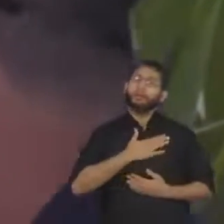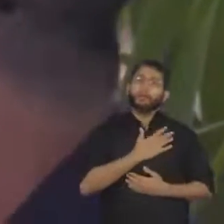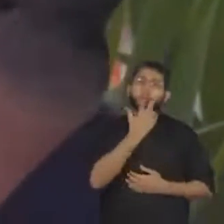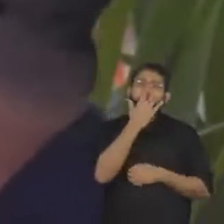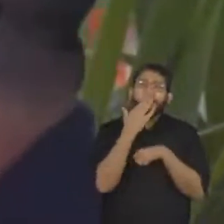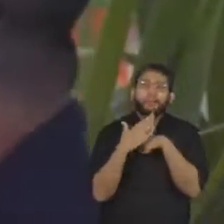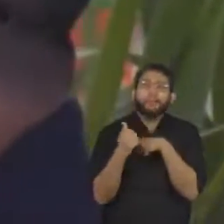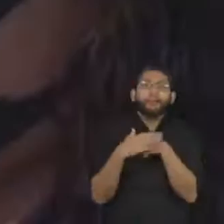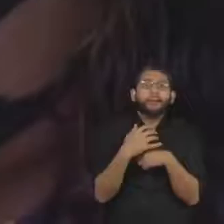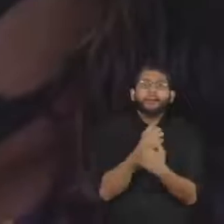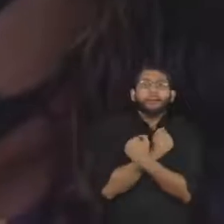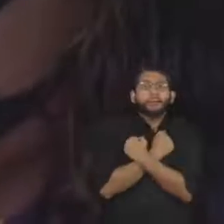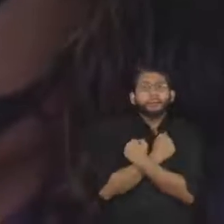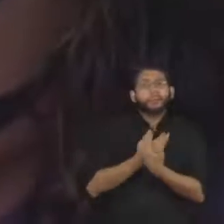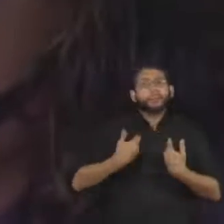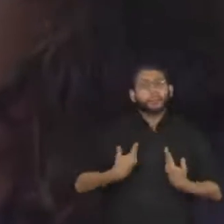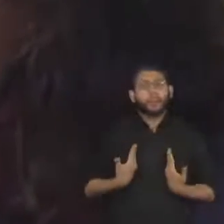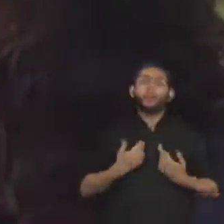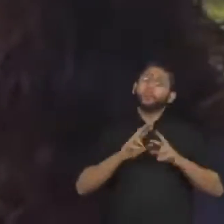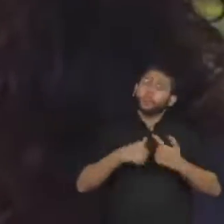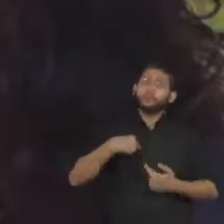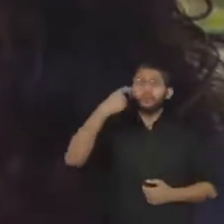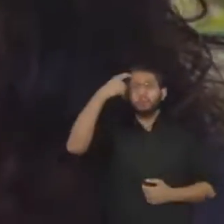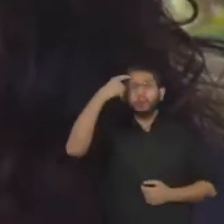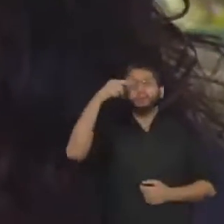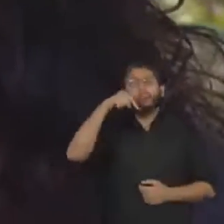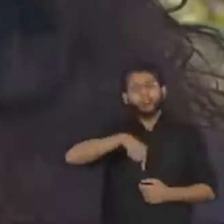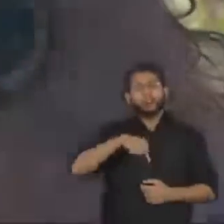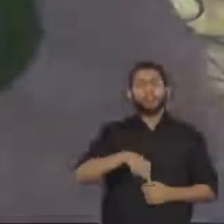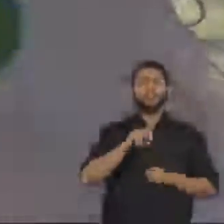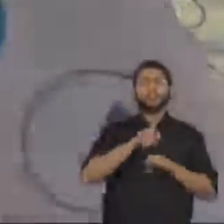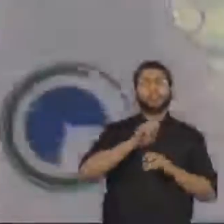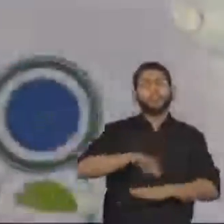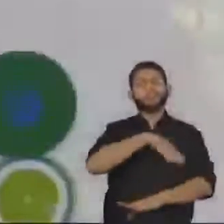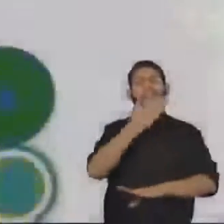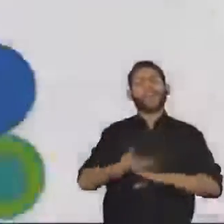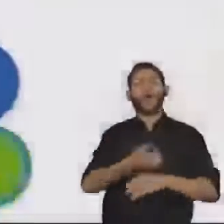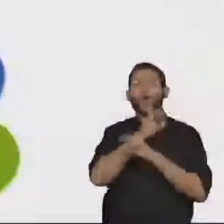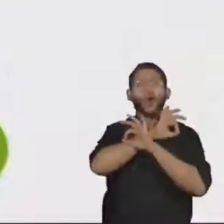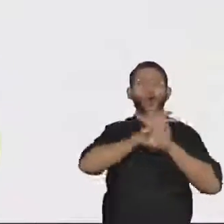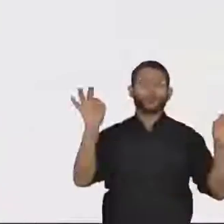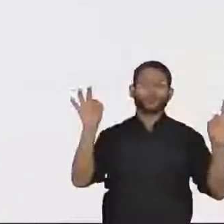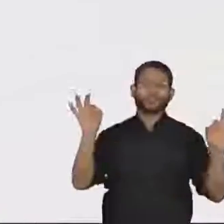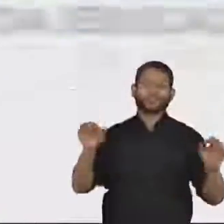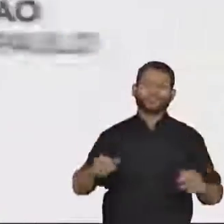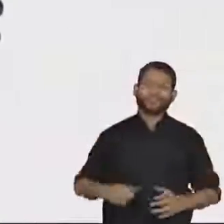eu acredito que só a escola de ensino integral, com o programa, com o projeto de vida, oferece.